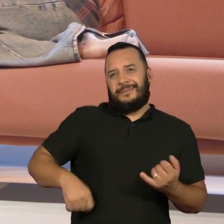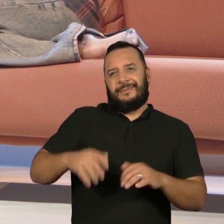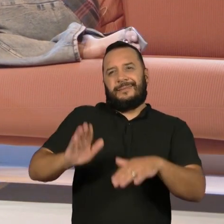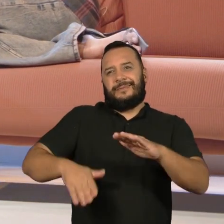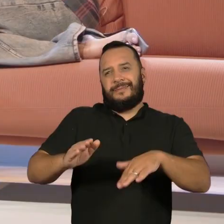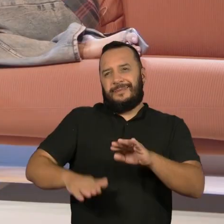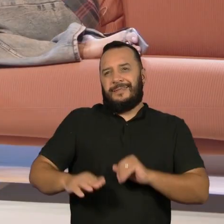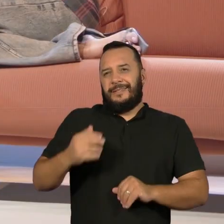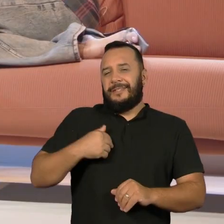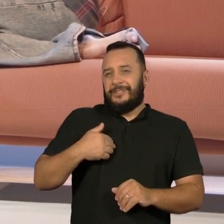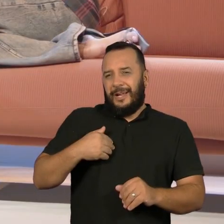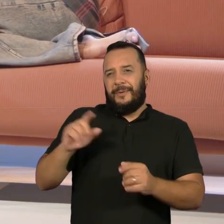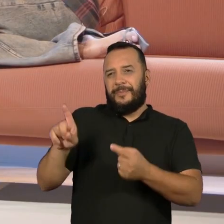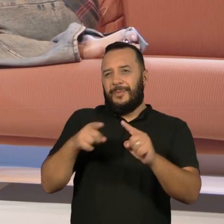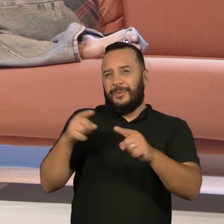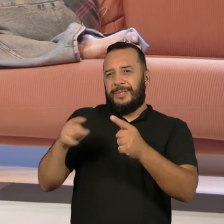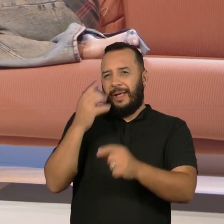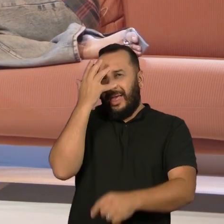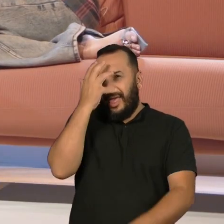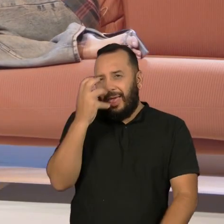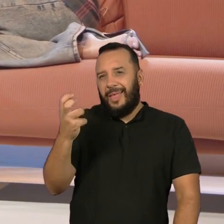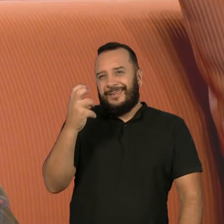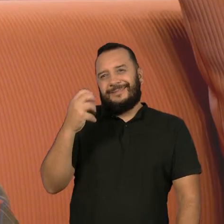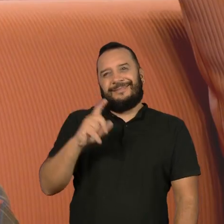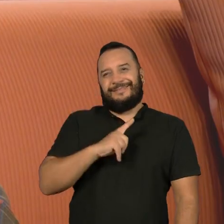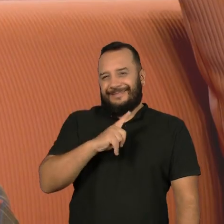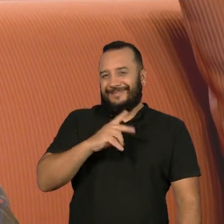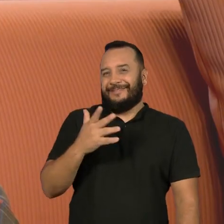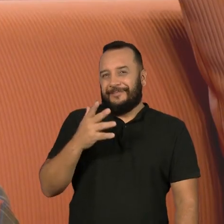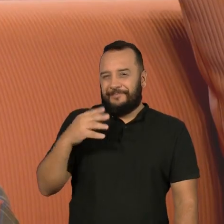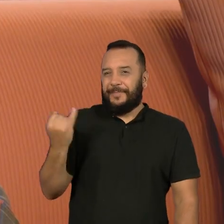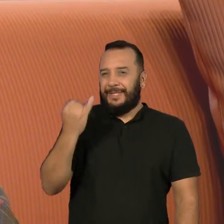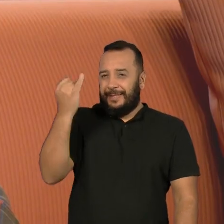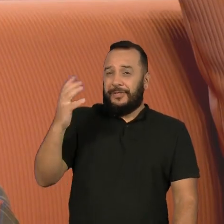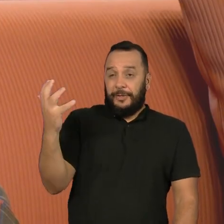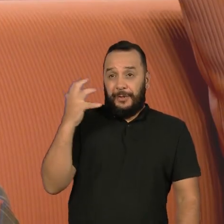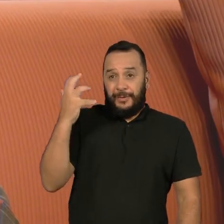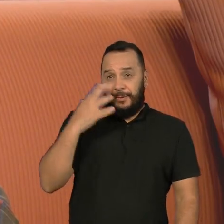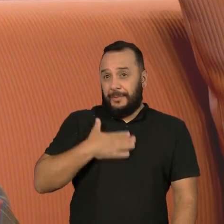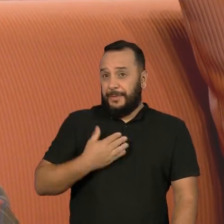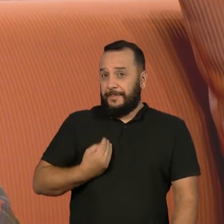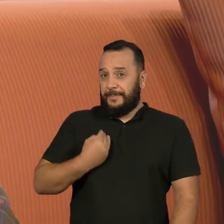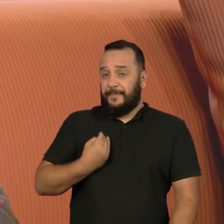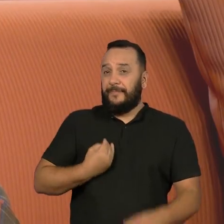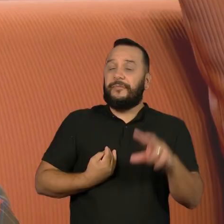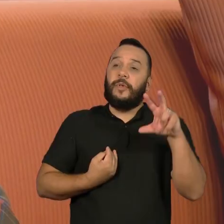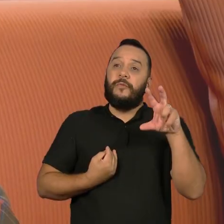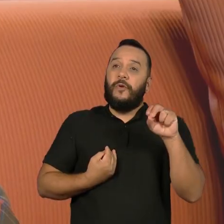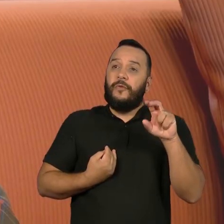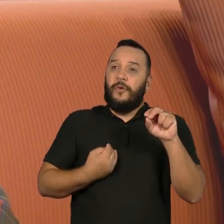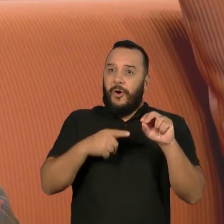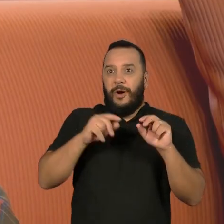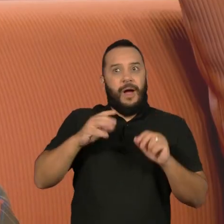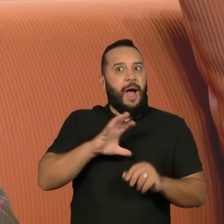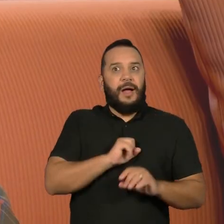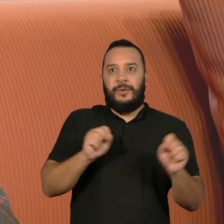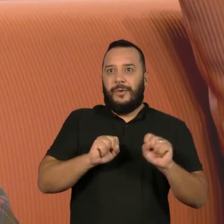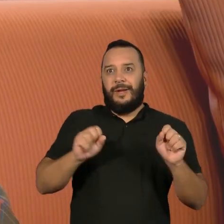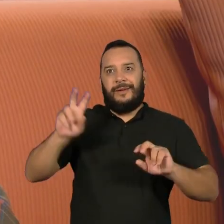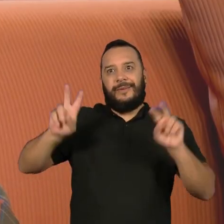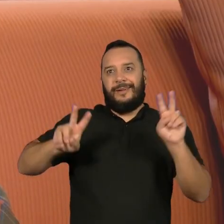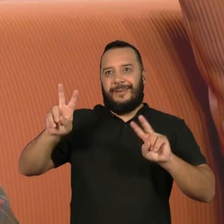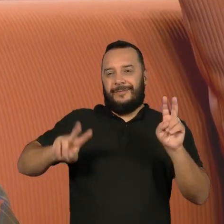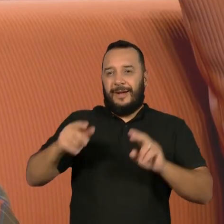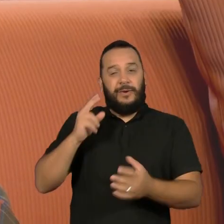pessoas apaixonadas por música, que é o mais importante, né? Então, isso tudo aí me influenciou muito. A minha avó era uma super fuliã, né? Era a pessoa